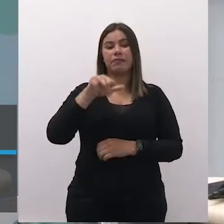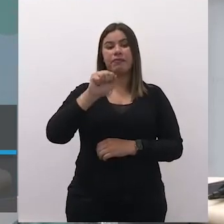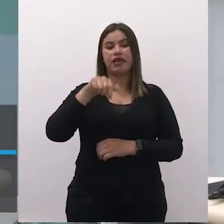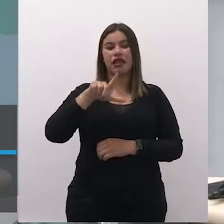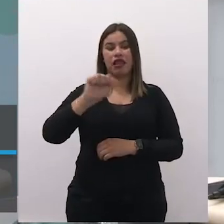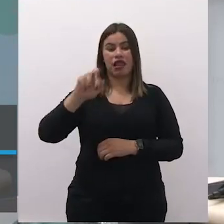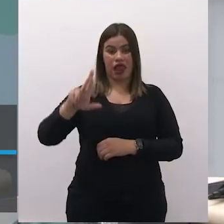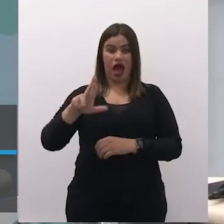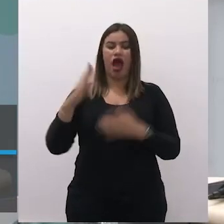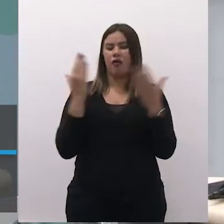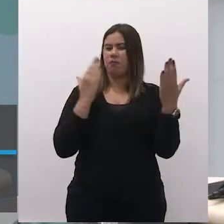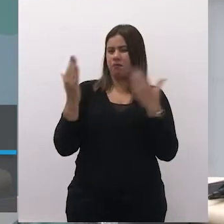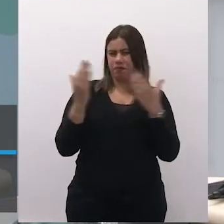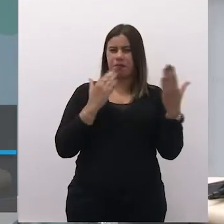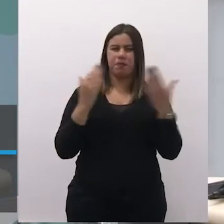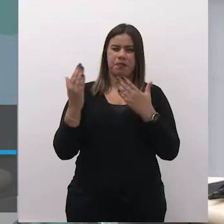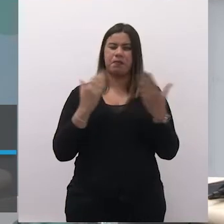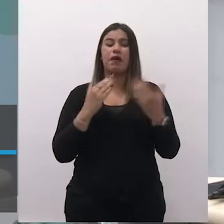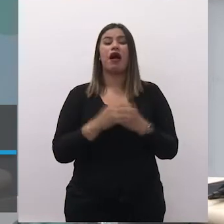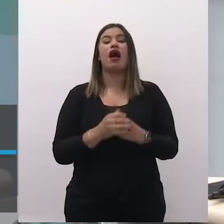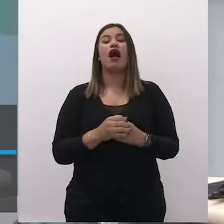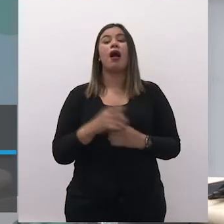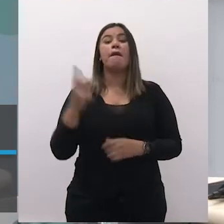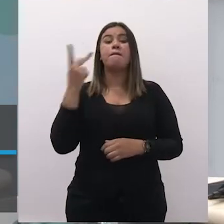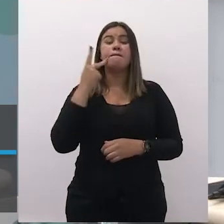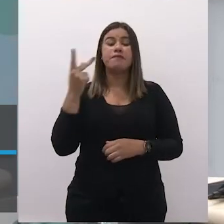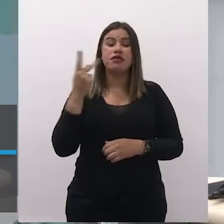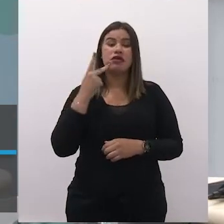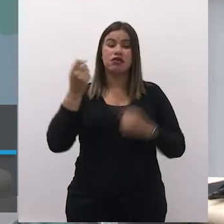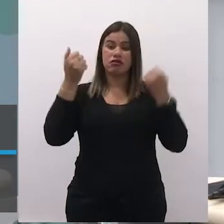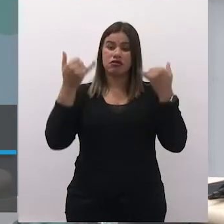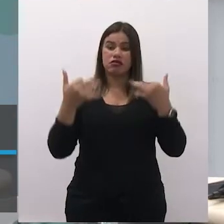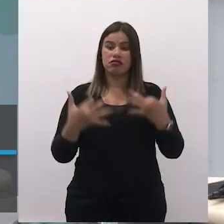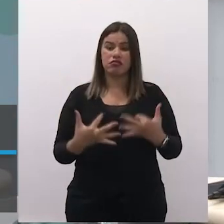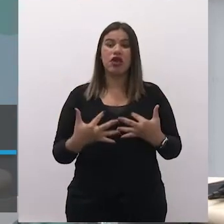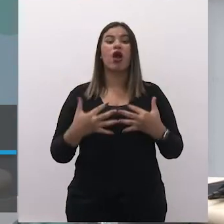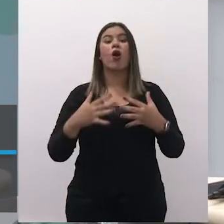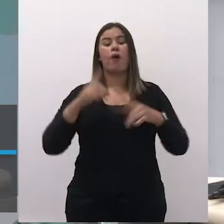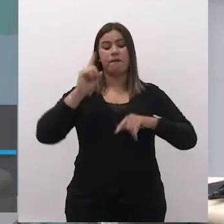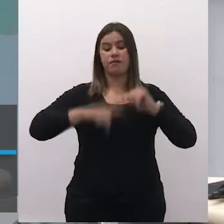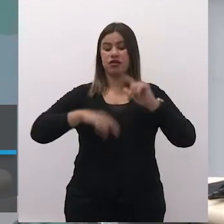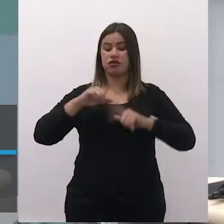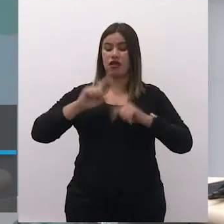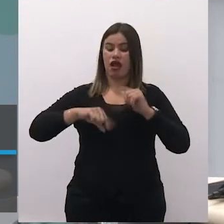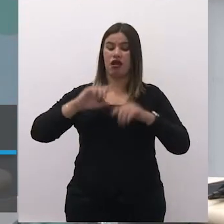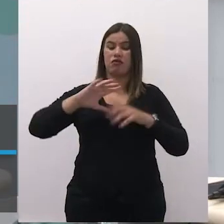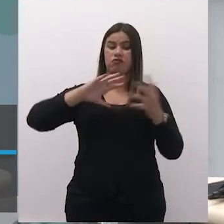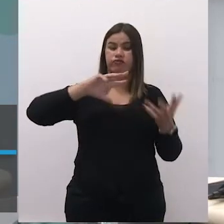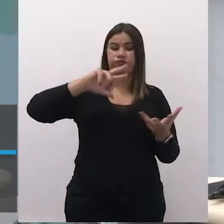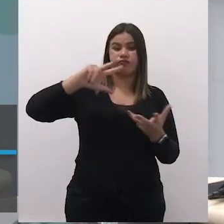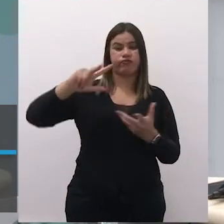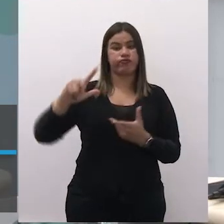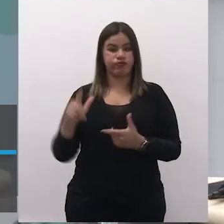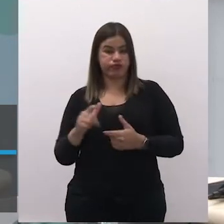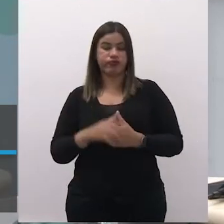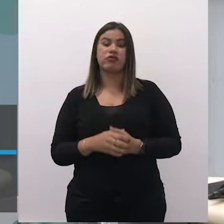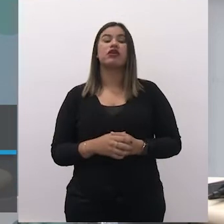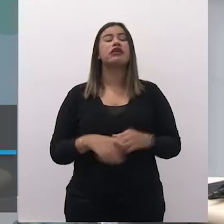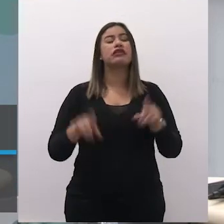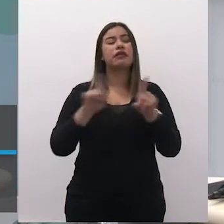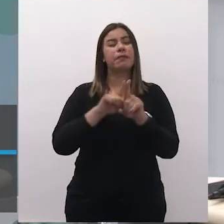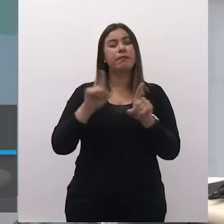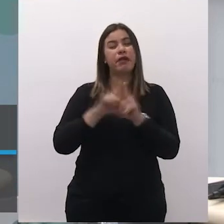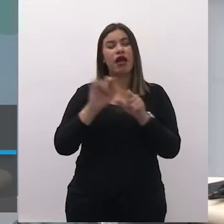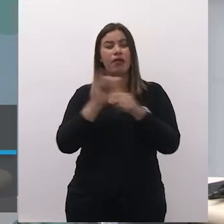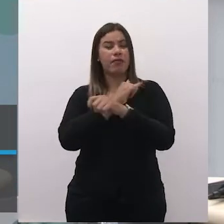Piaget, ele estuda também a incorporação de objetos no mundo exterior e também trabalha os esquemas